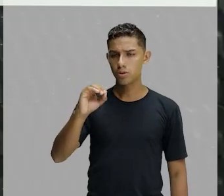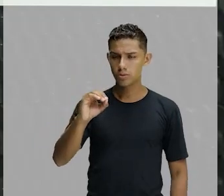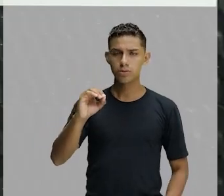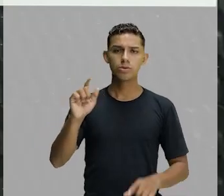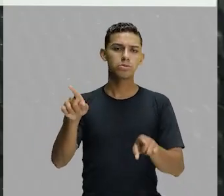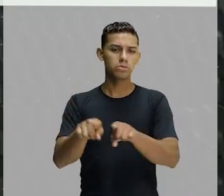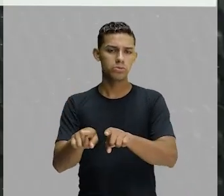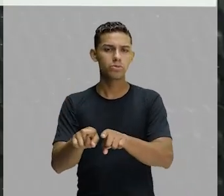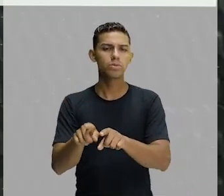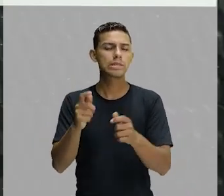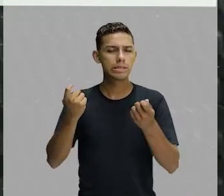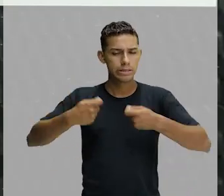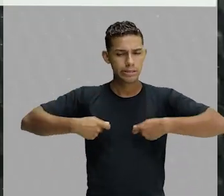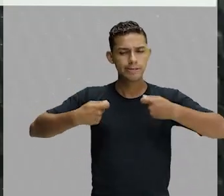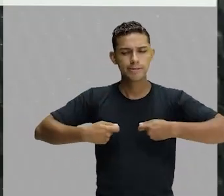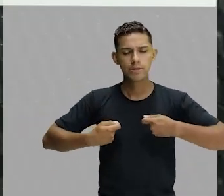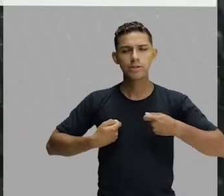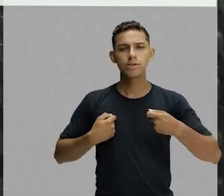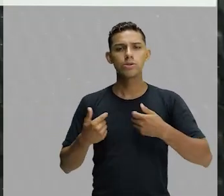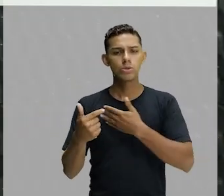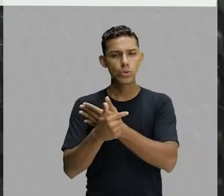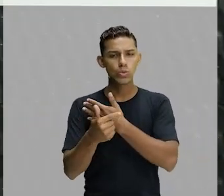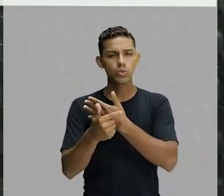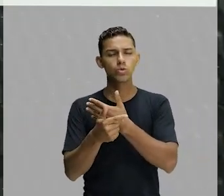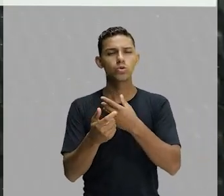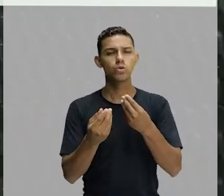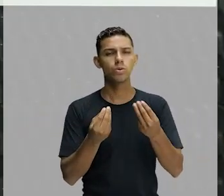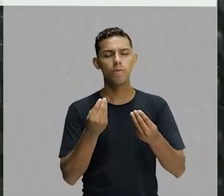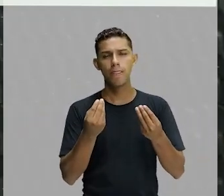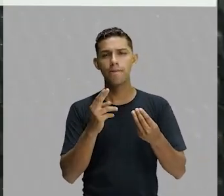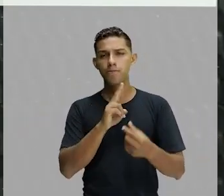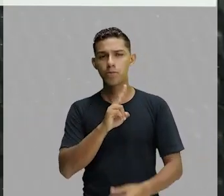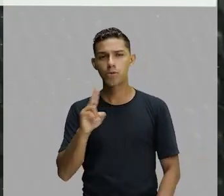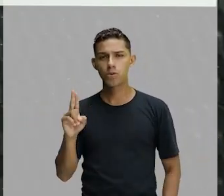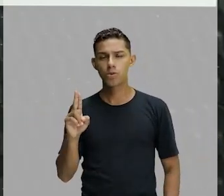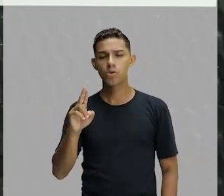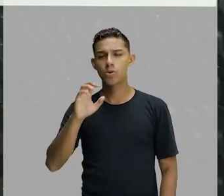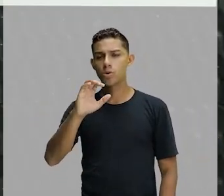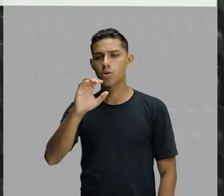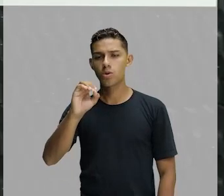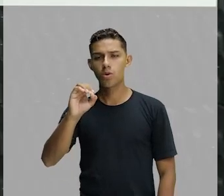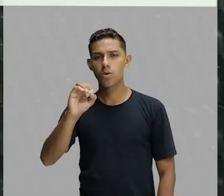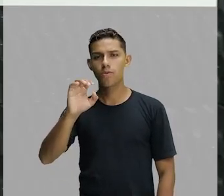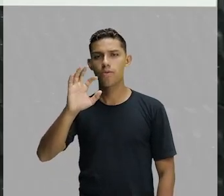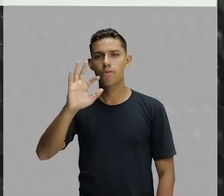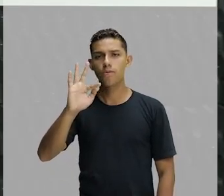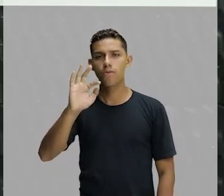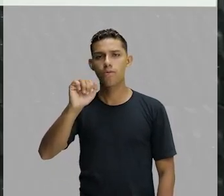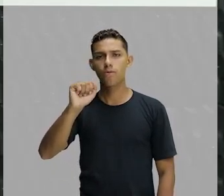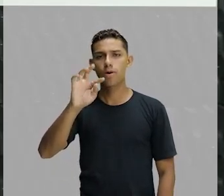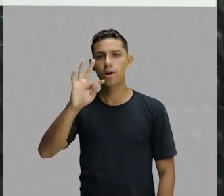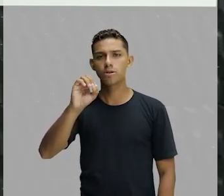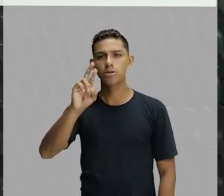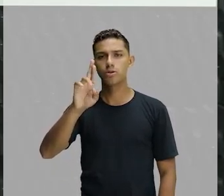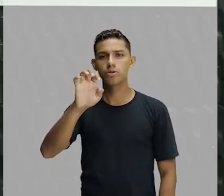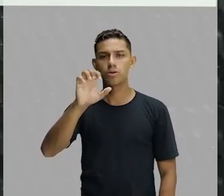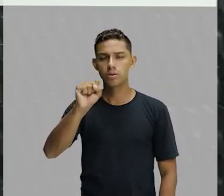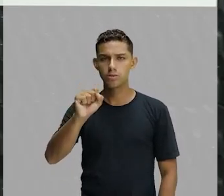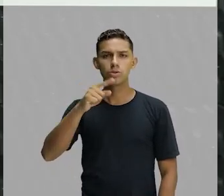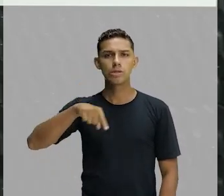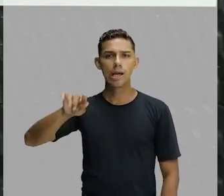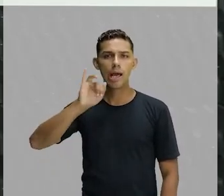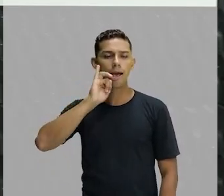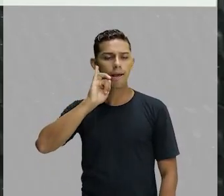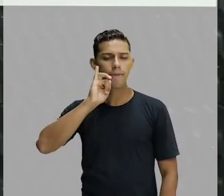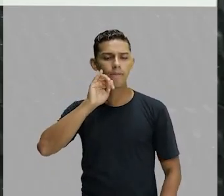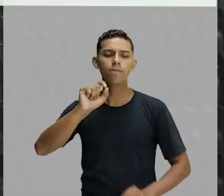delas precisam, para que elas possam funcionar, elas precisam dos chamados cofatores. Eu vou dar um exemplo para você entender melhor o